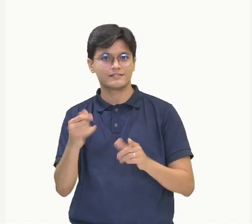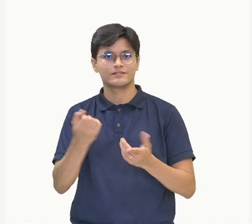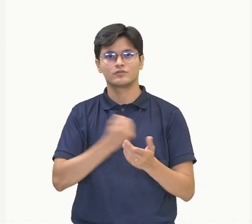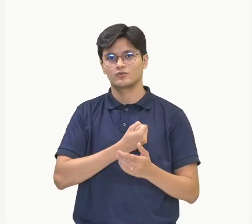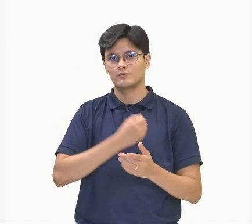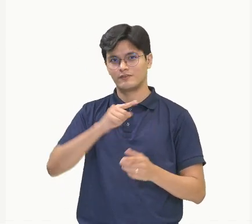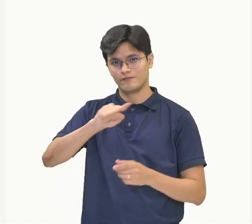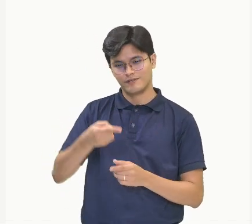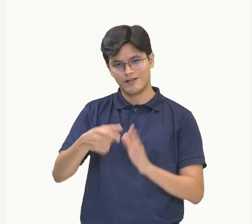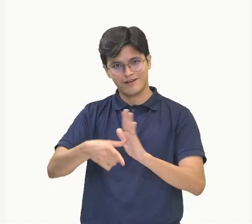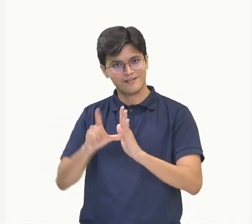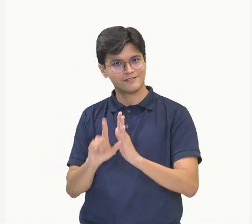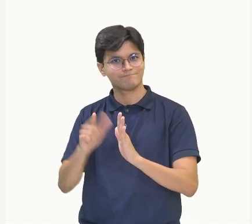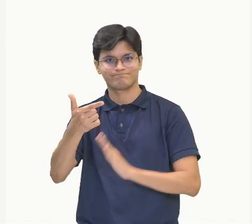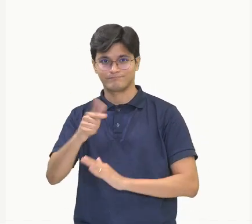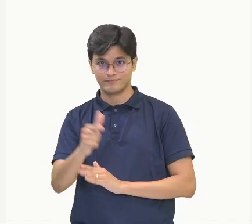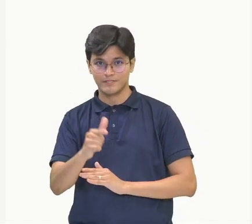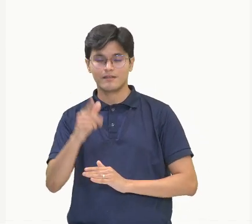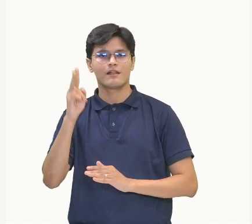números decimais,